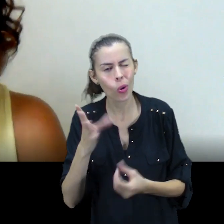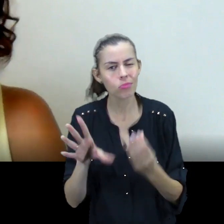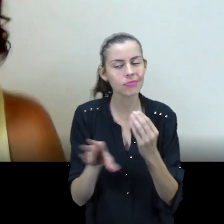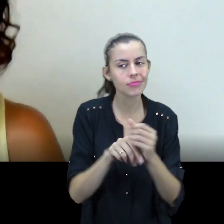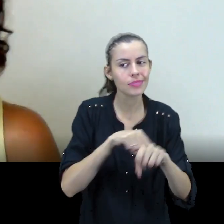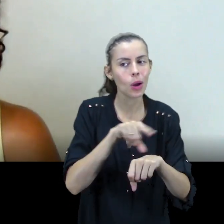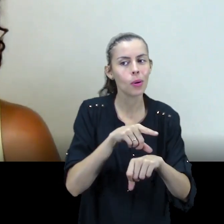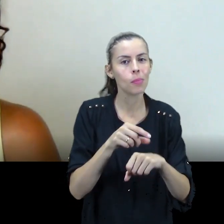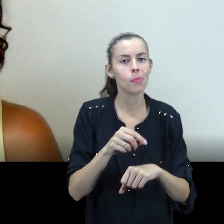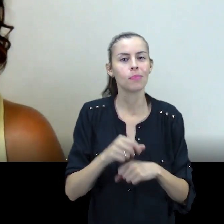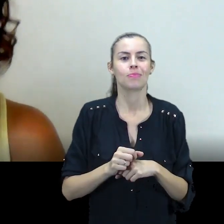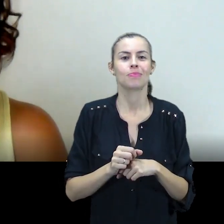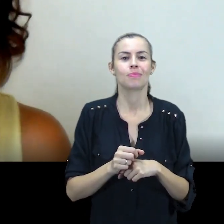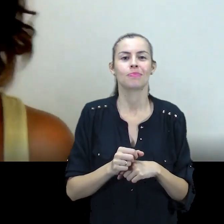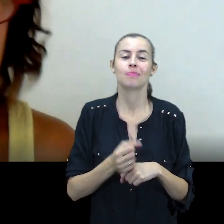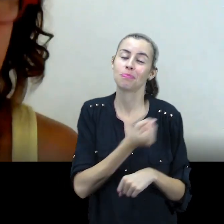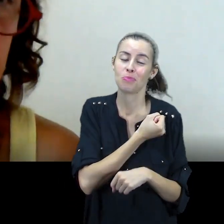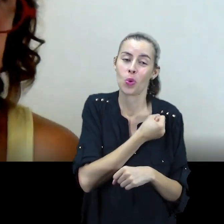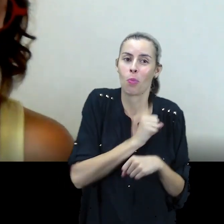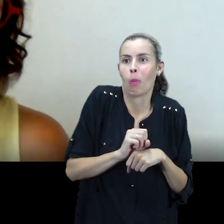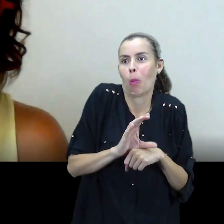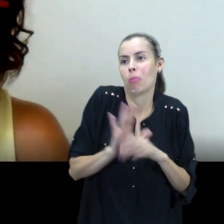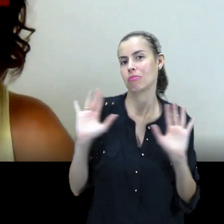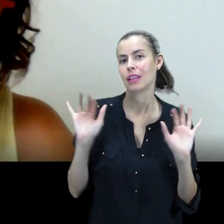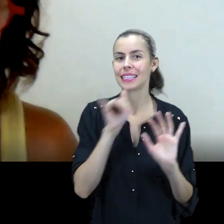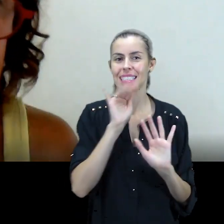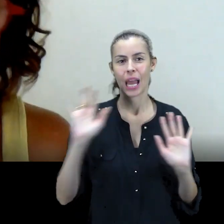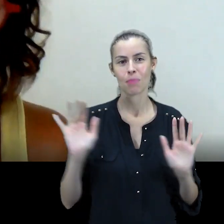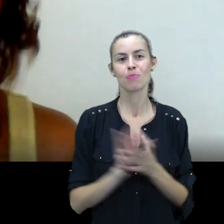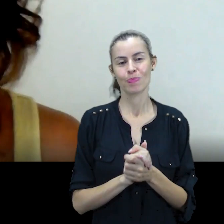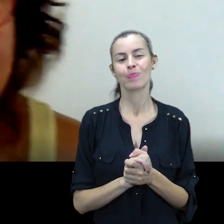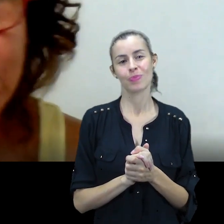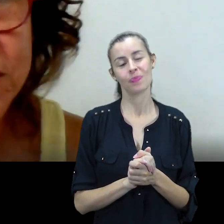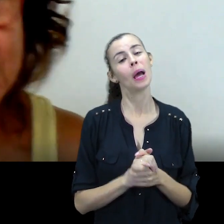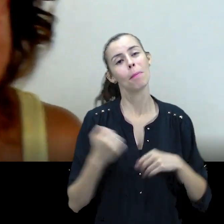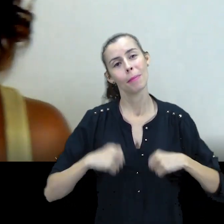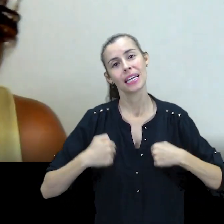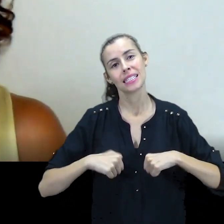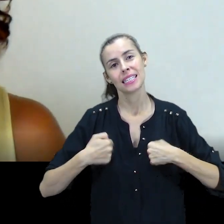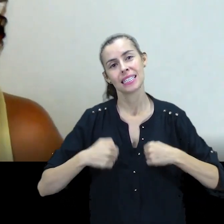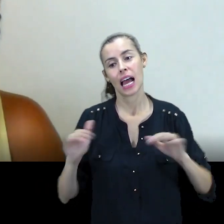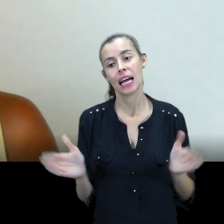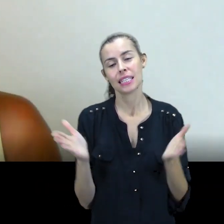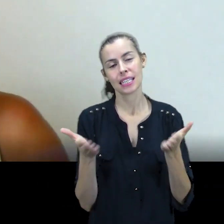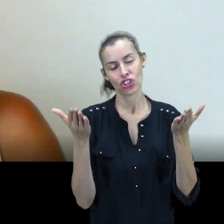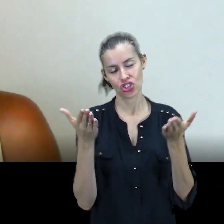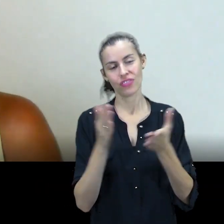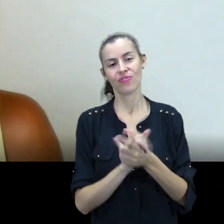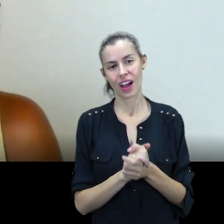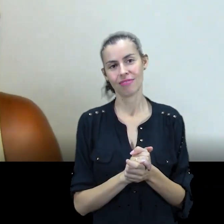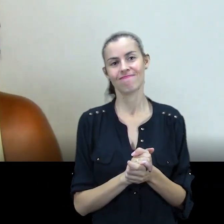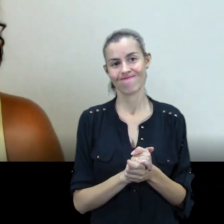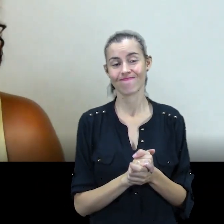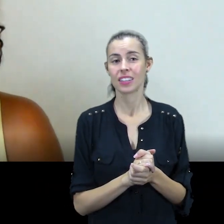levantando, não depende só da gente, mas a gente tem que levantar a bola. A gente tem que falar nas instâncias onde tem voz e trazer essas questões para que